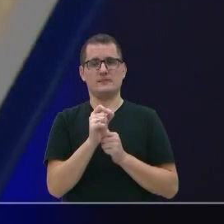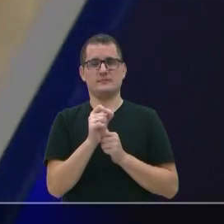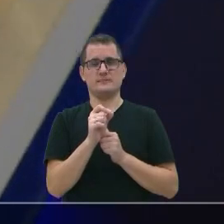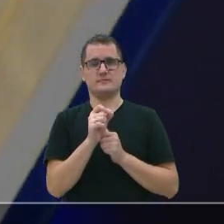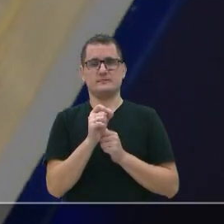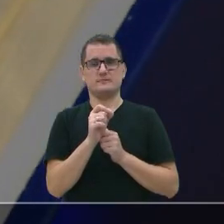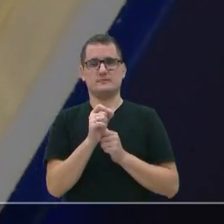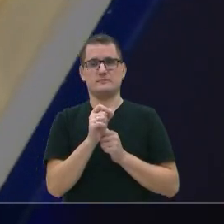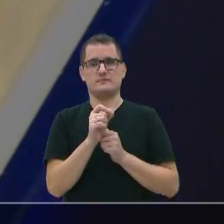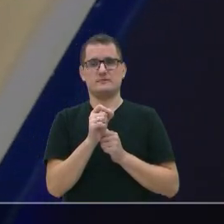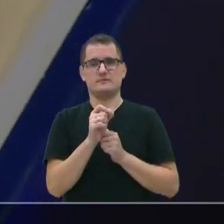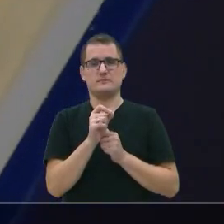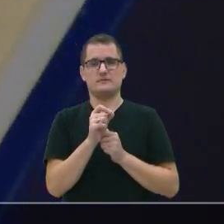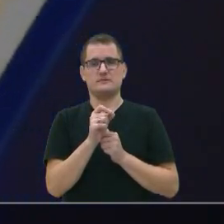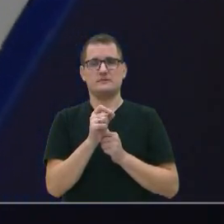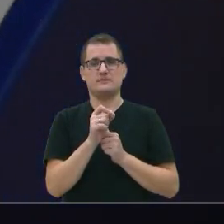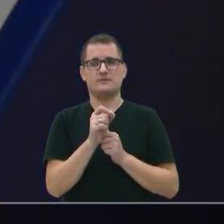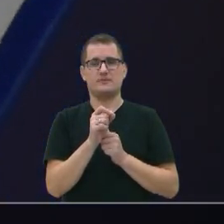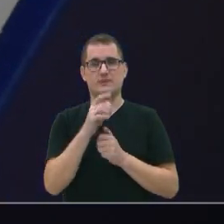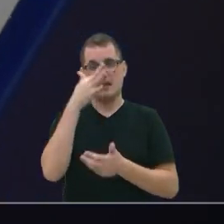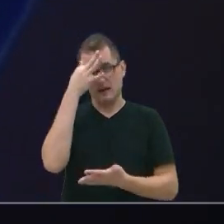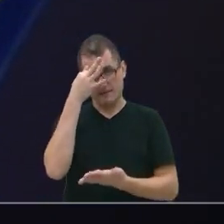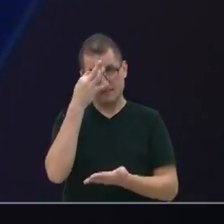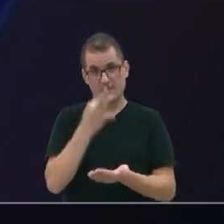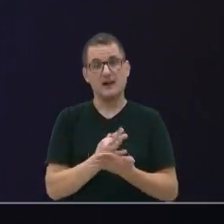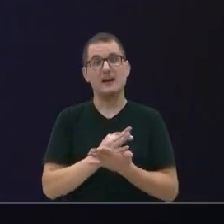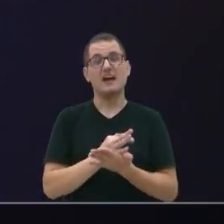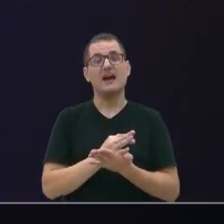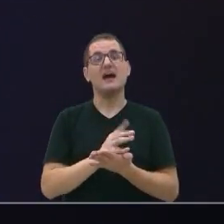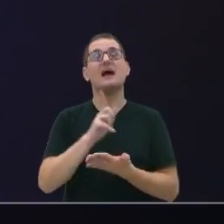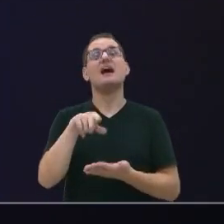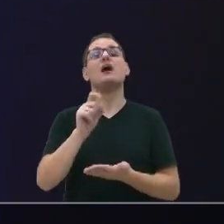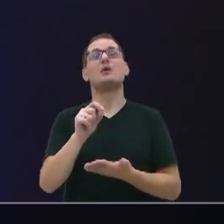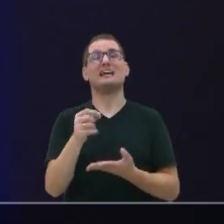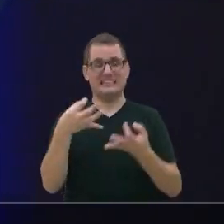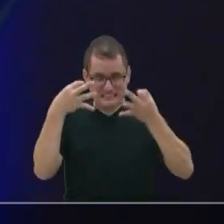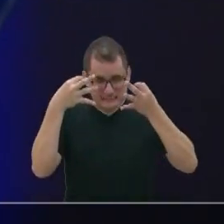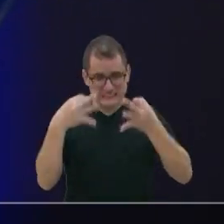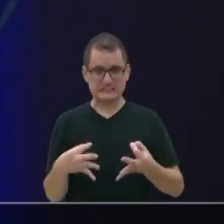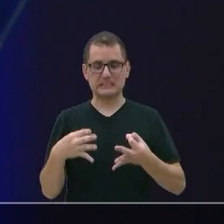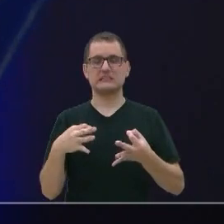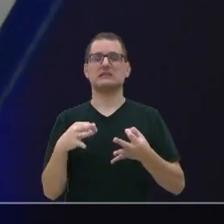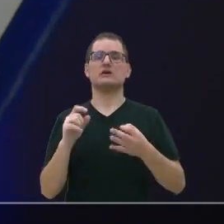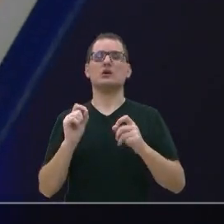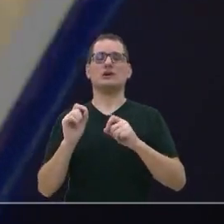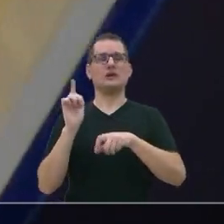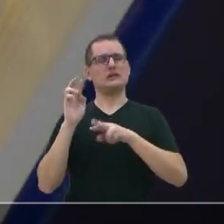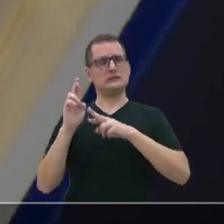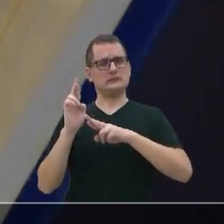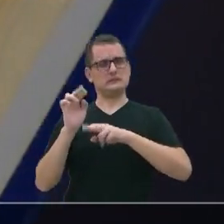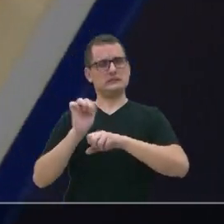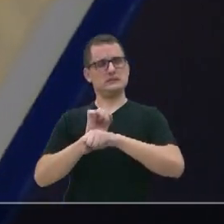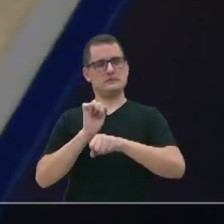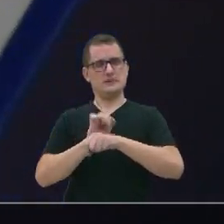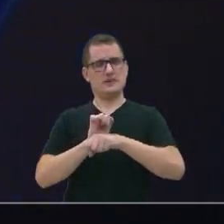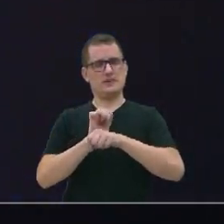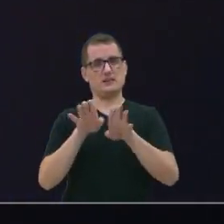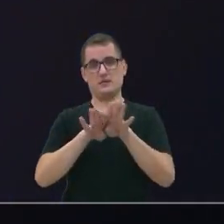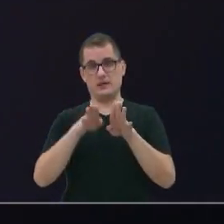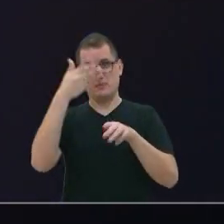é a certeza do que se espera e a prova do que não se